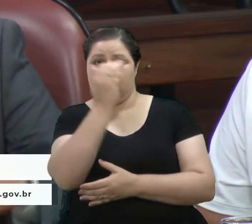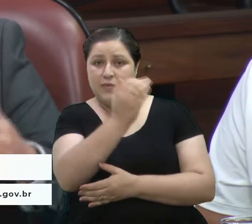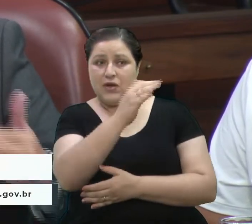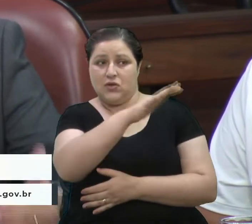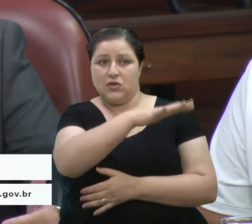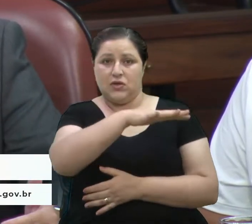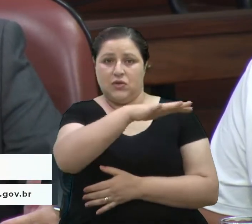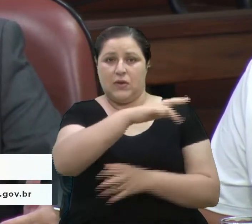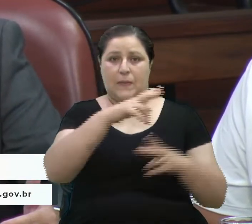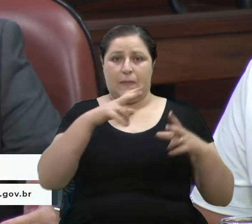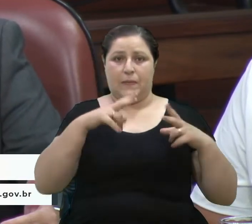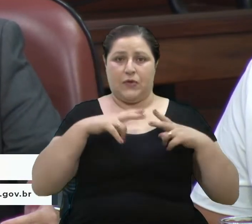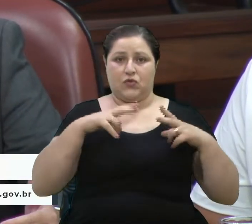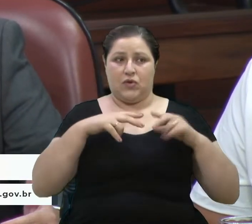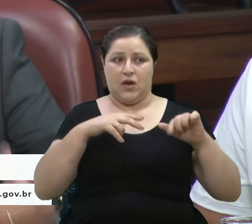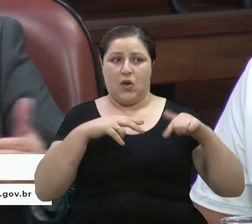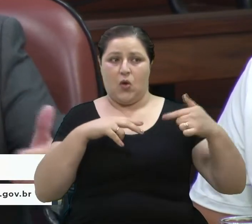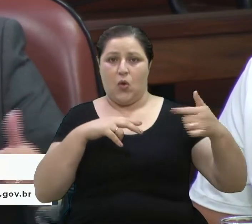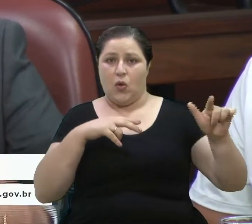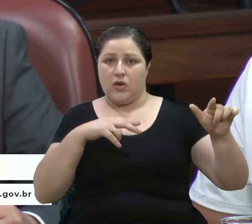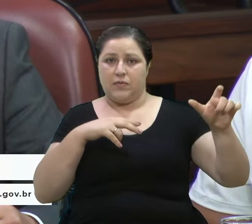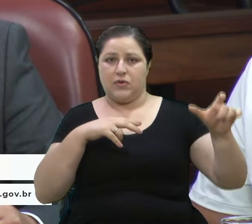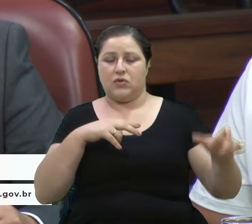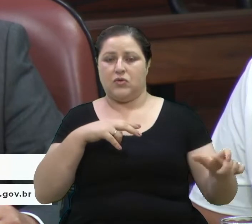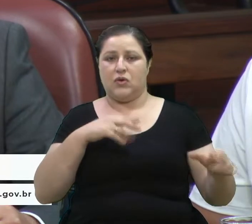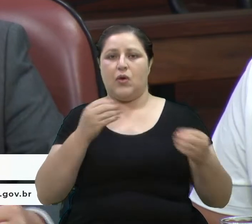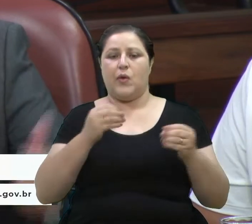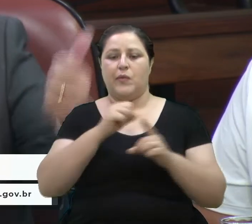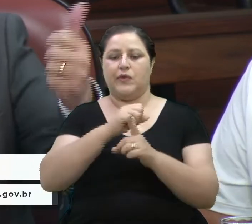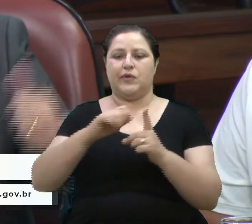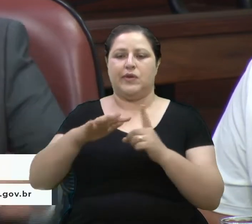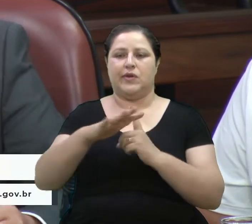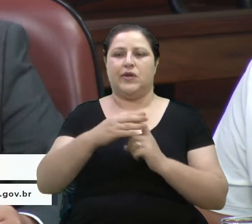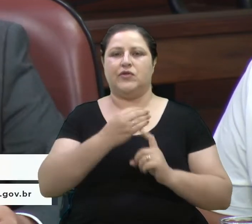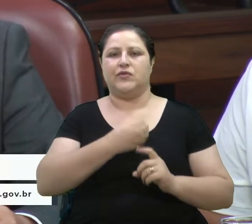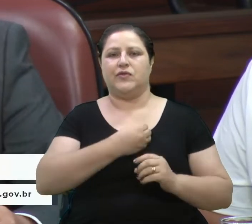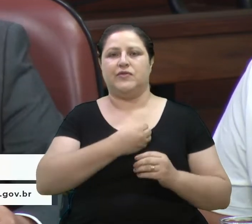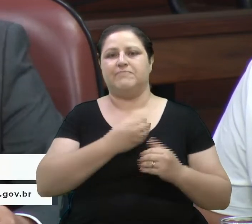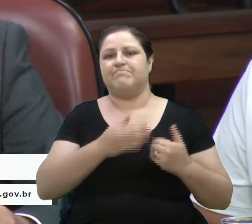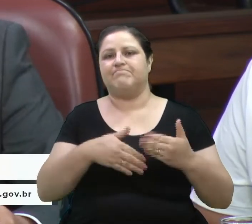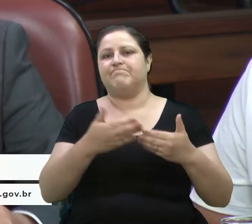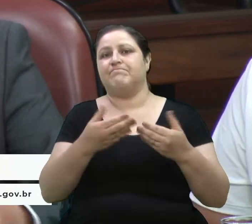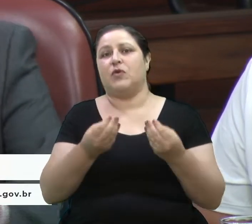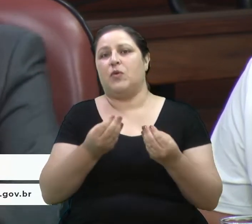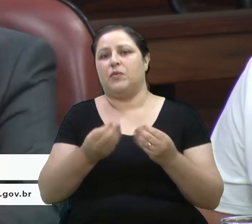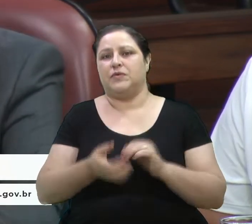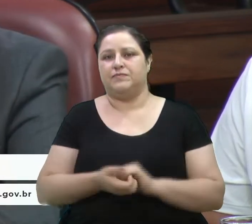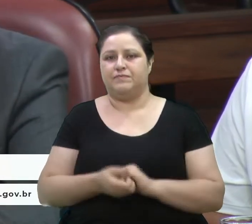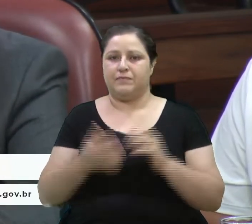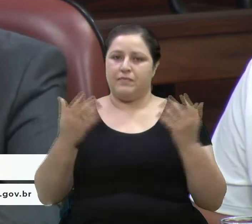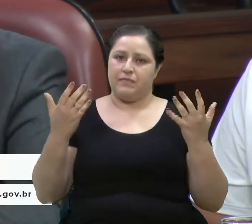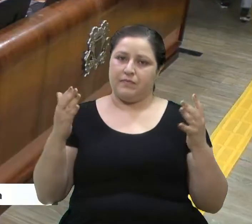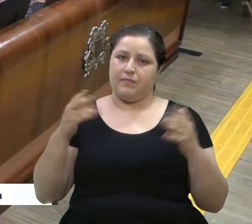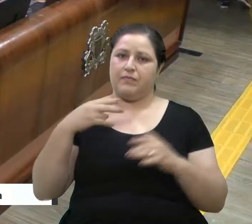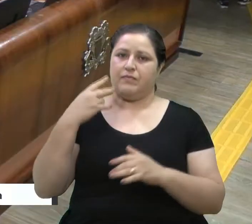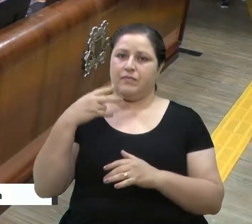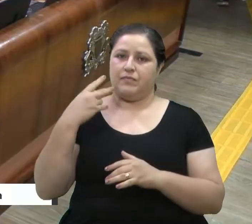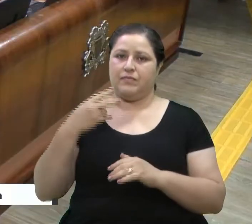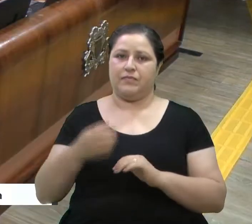situação privada do outro, a que ponto vai chegar a sociedade? Parabéns, vereador, pela explanação. Muito obrigado.